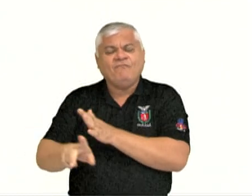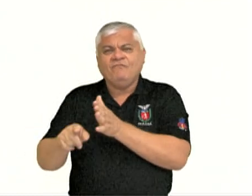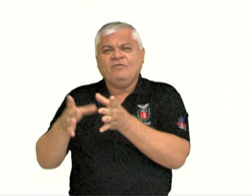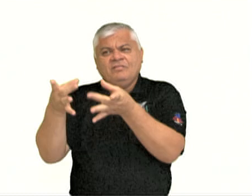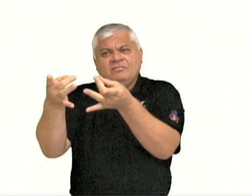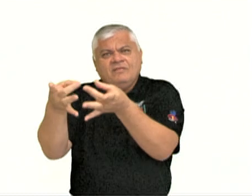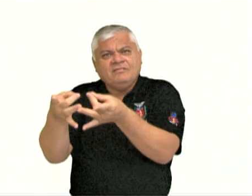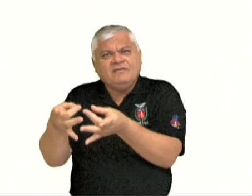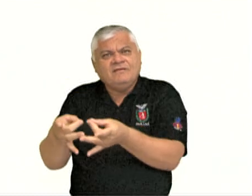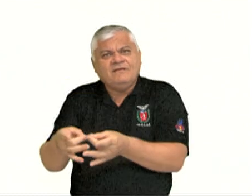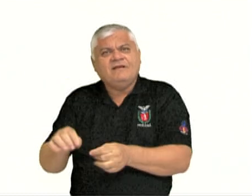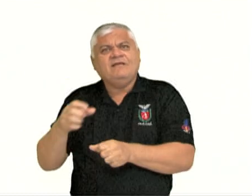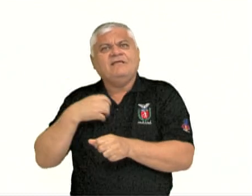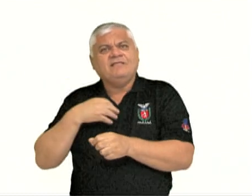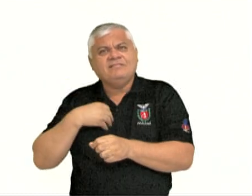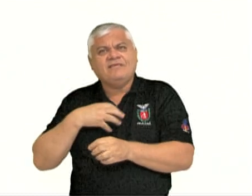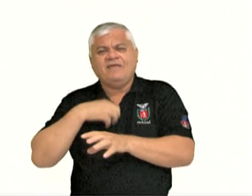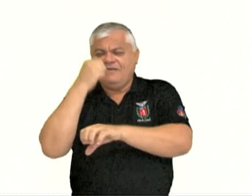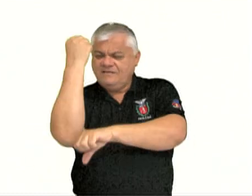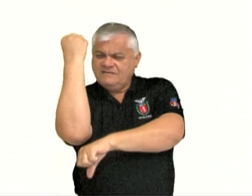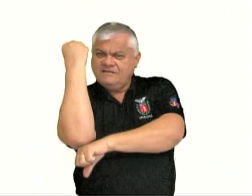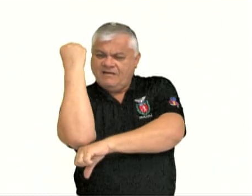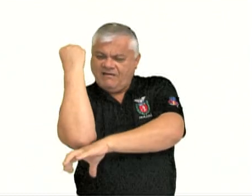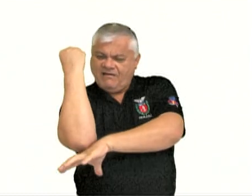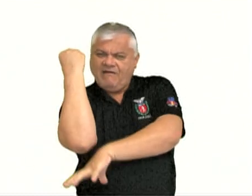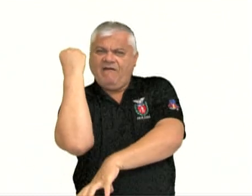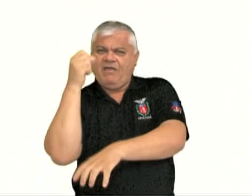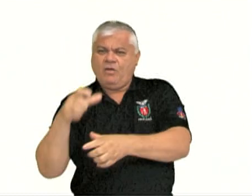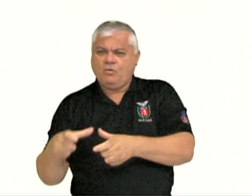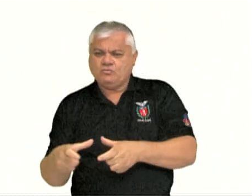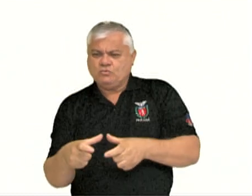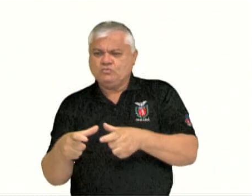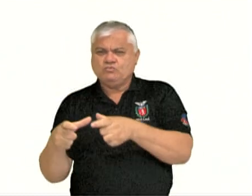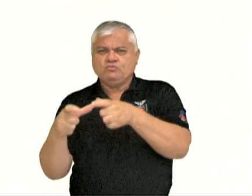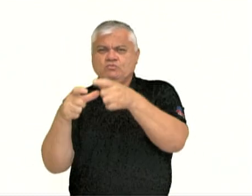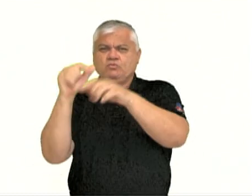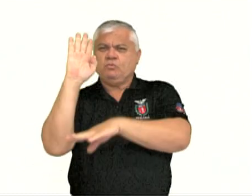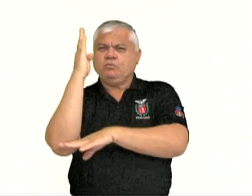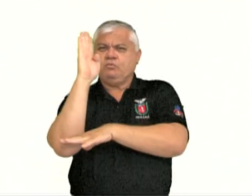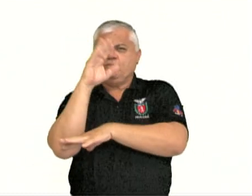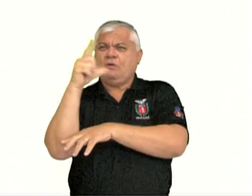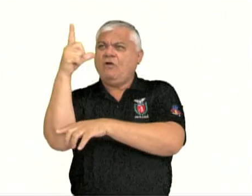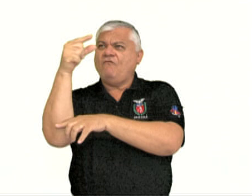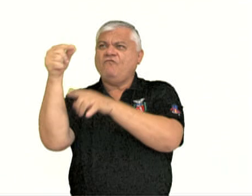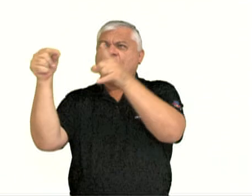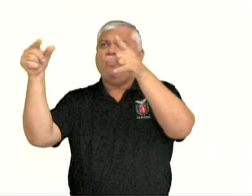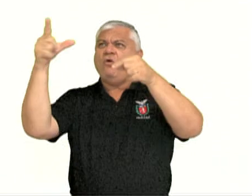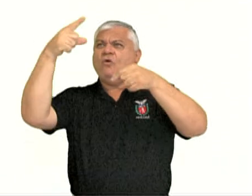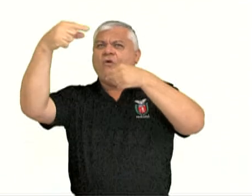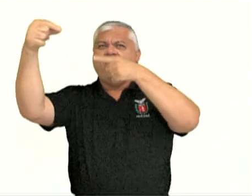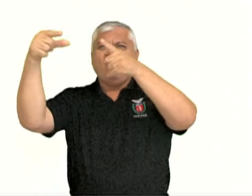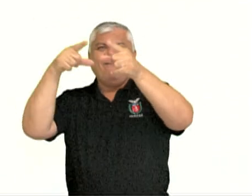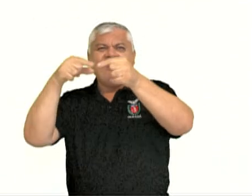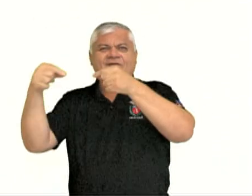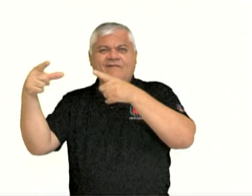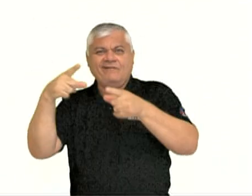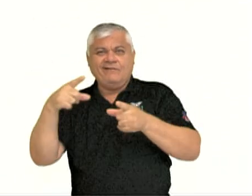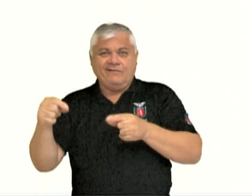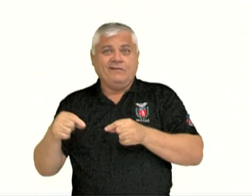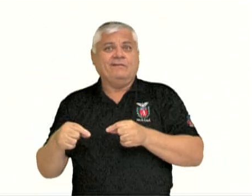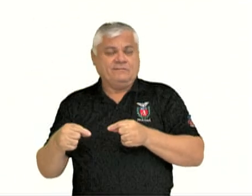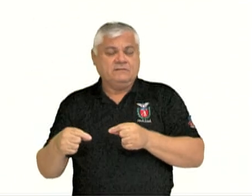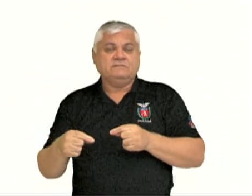os famosos raízes, caules e folhas. Então, aqui o rizóide tem a função de fixar a nossa planta no